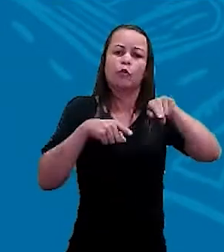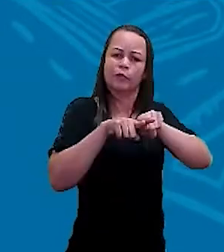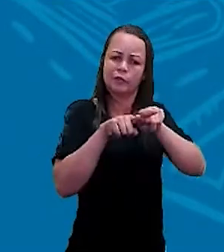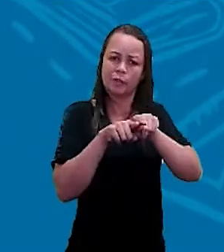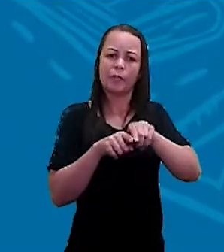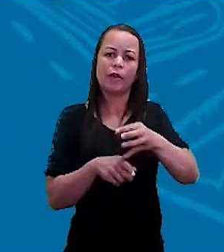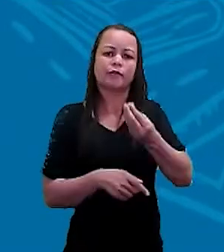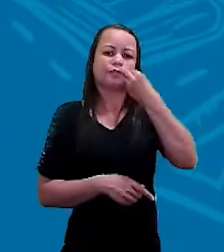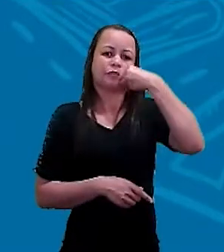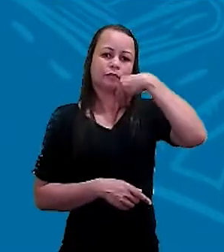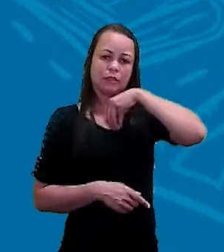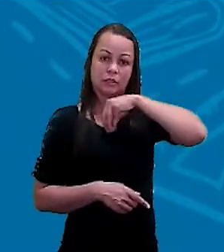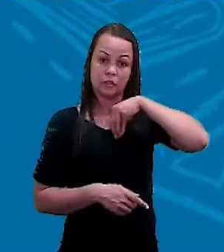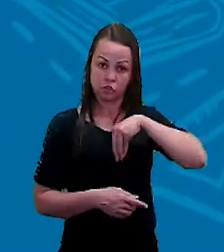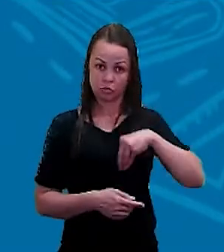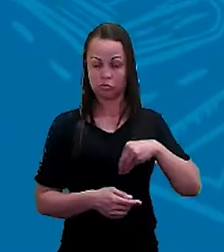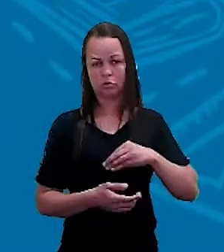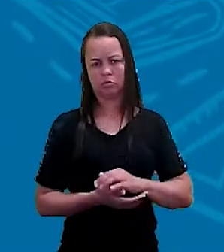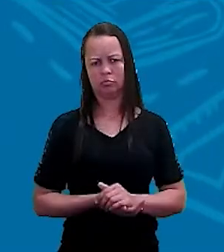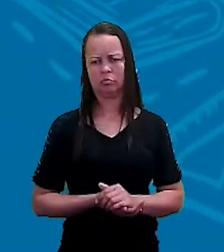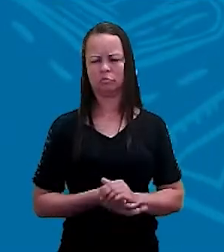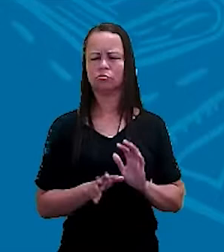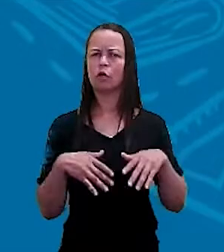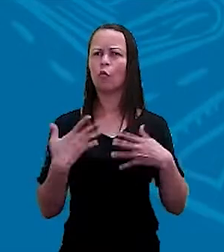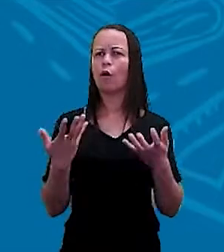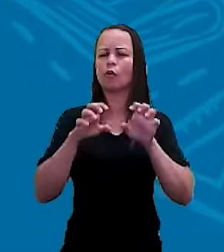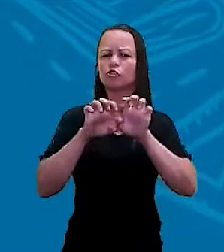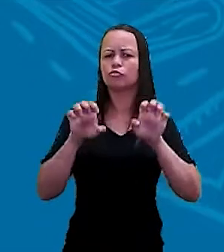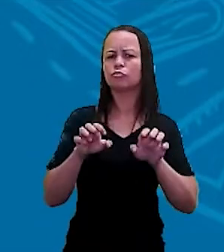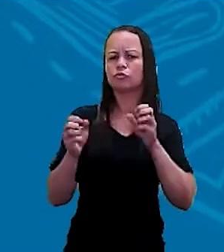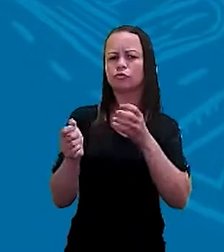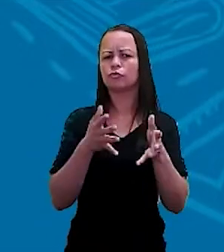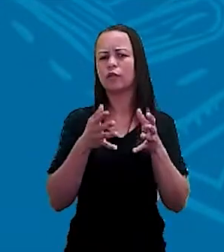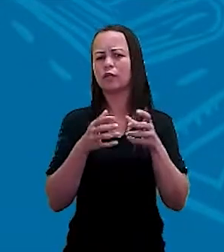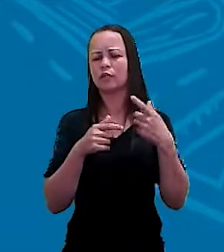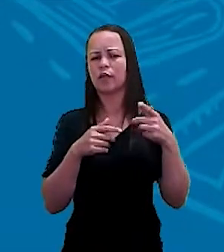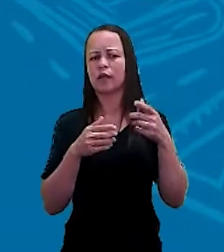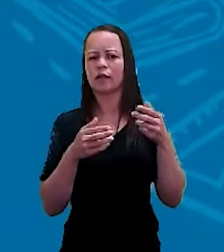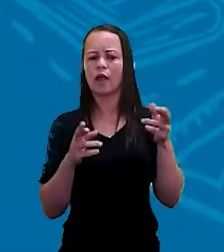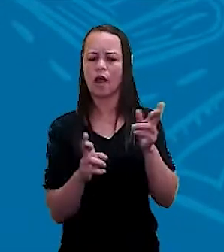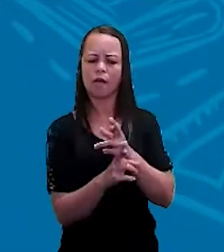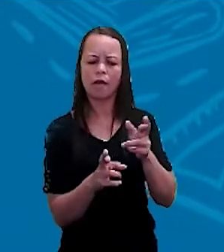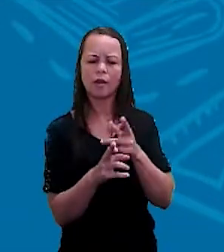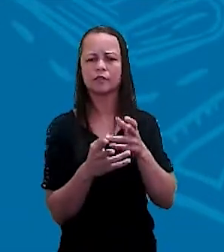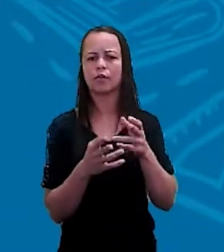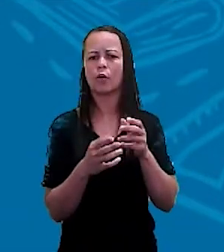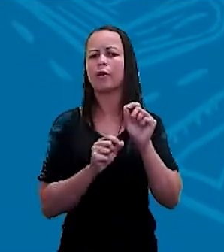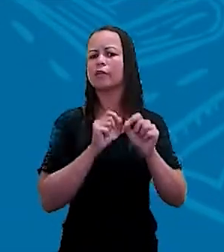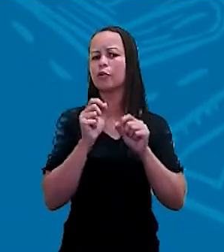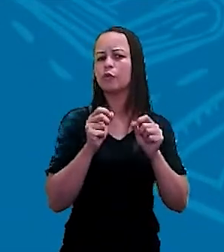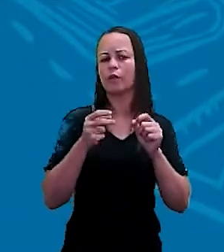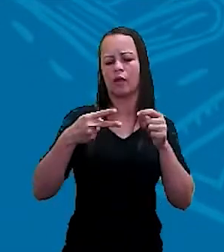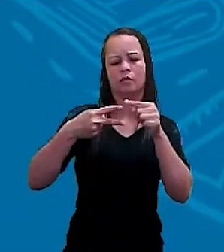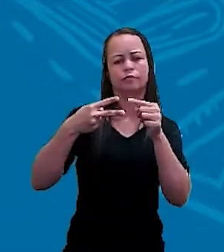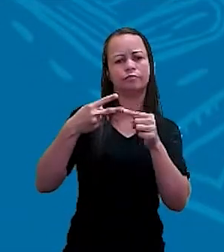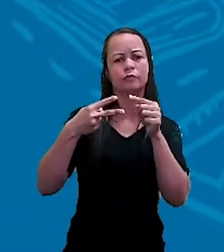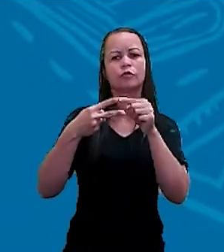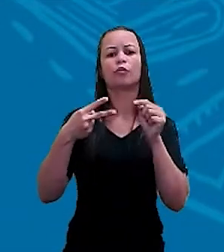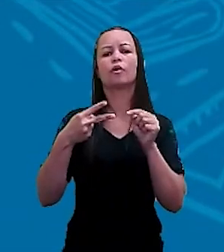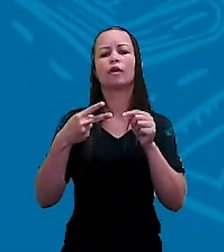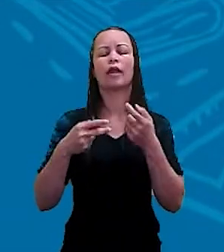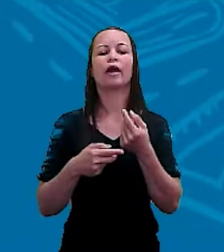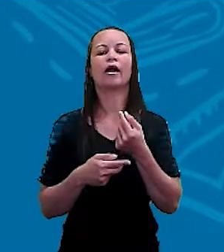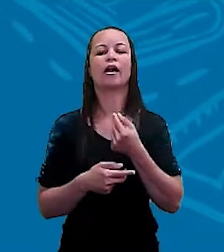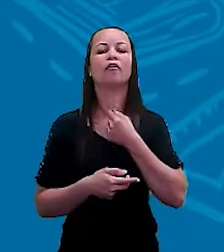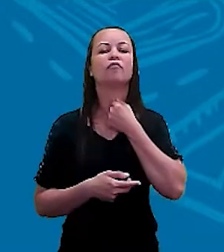qual estrutura que tem uma relação que dialoga tanto com o sistema respiratório quanto o sistema digestório, seria quem? A faringe. Que é